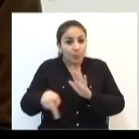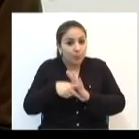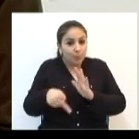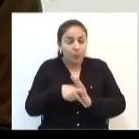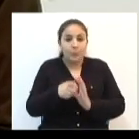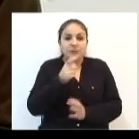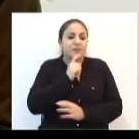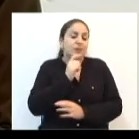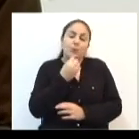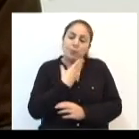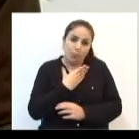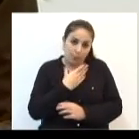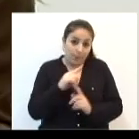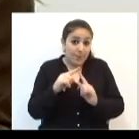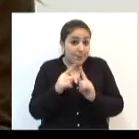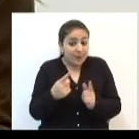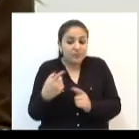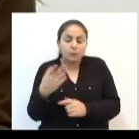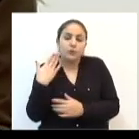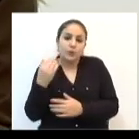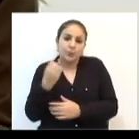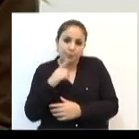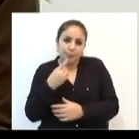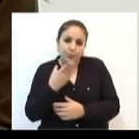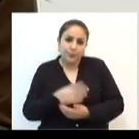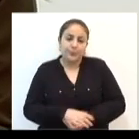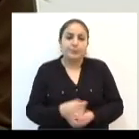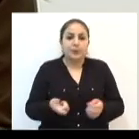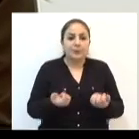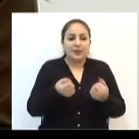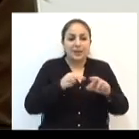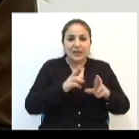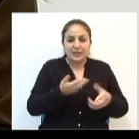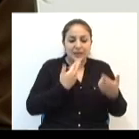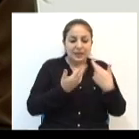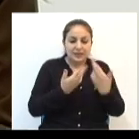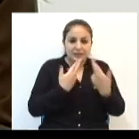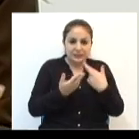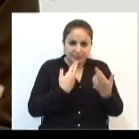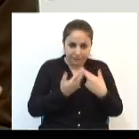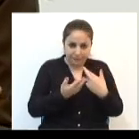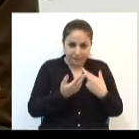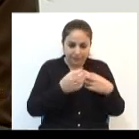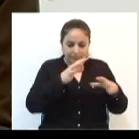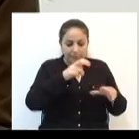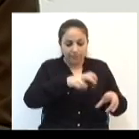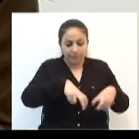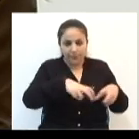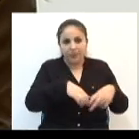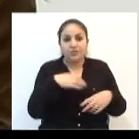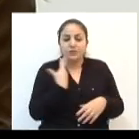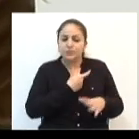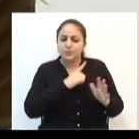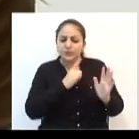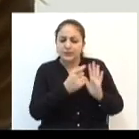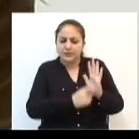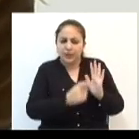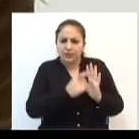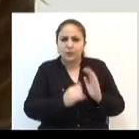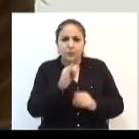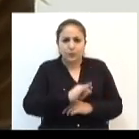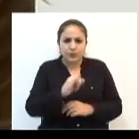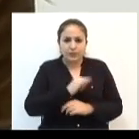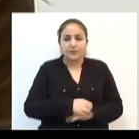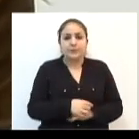André falava então dessa informação com relação à agricultura, e eu tenho dados aqui que são bem importantes a gente mencionar, que a